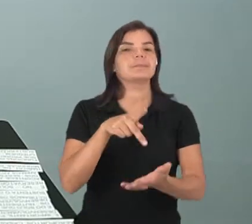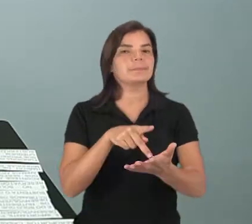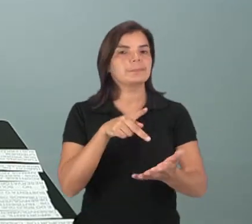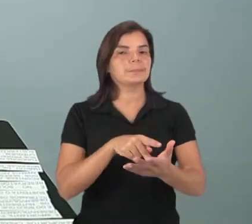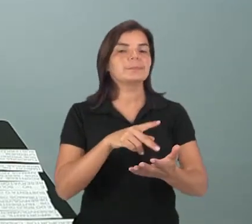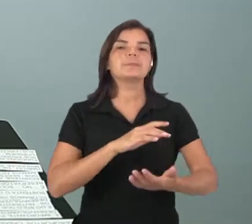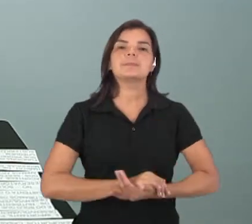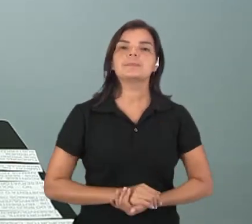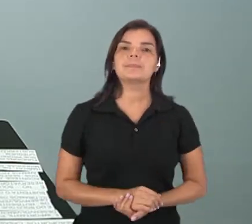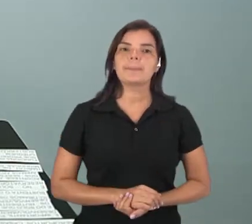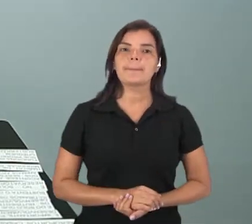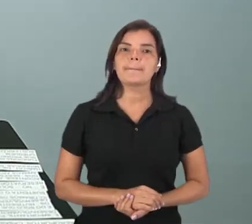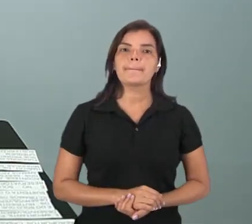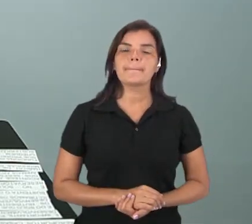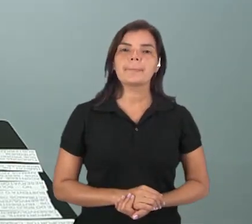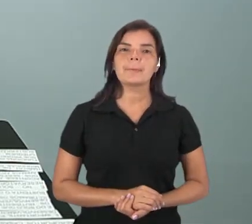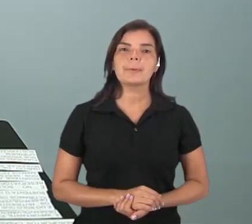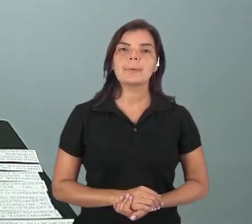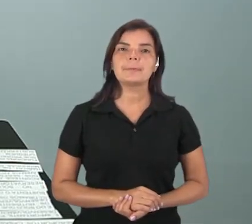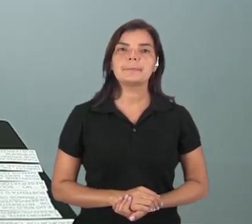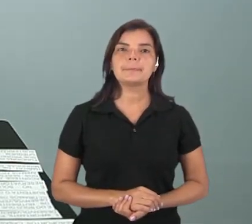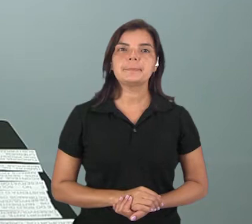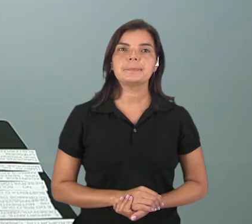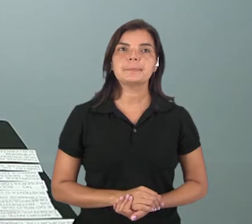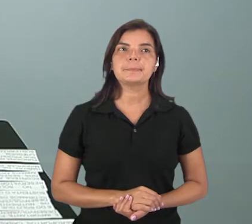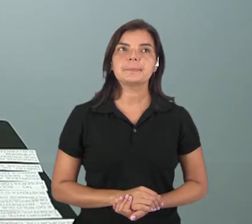mesmo, tá?